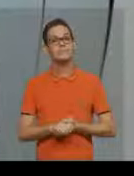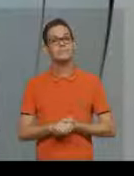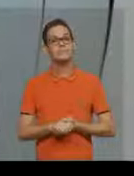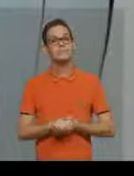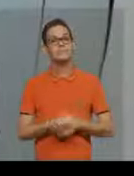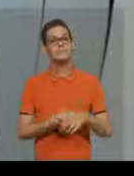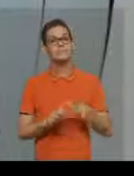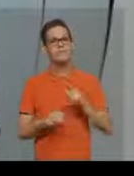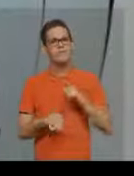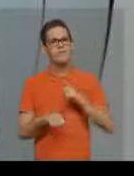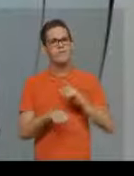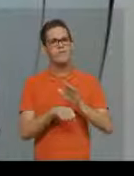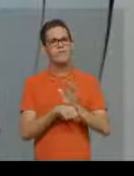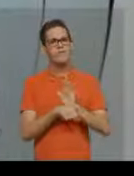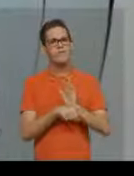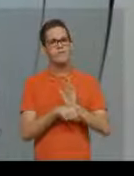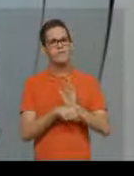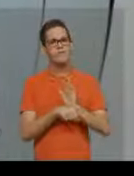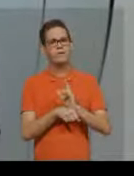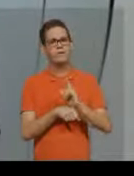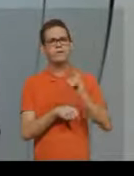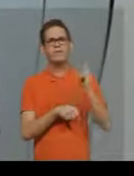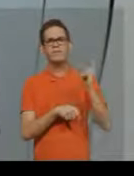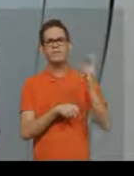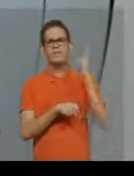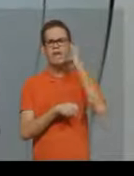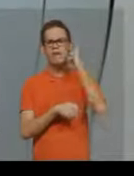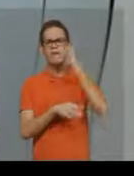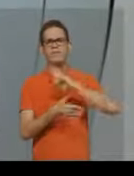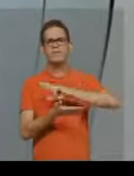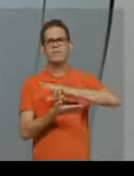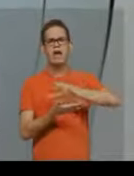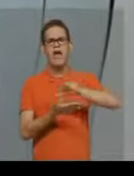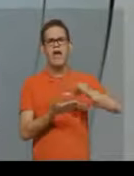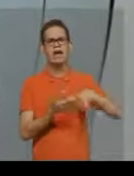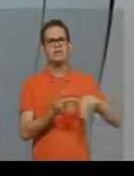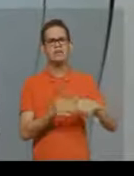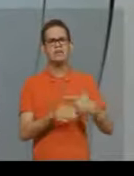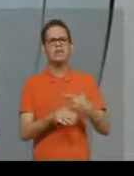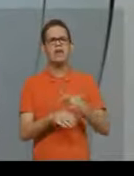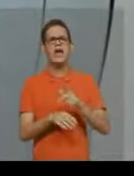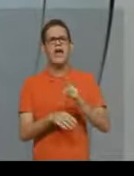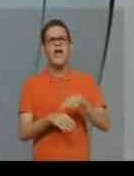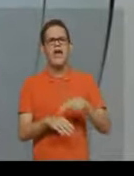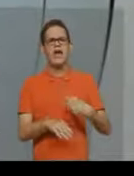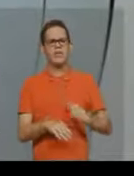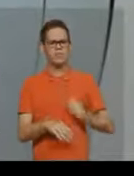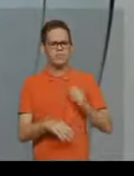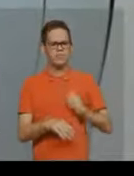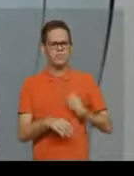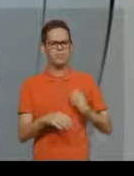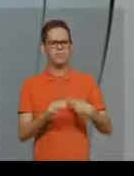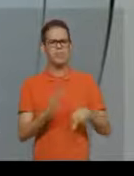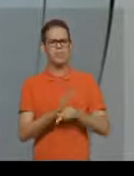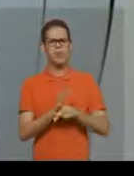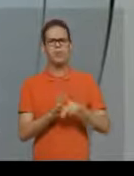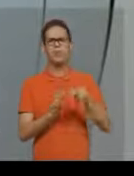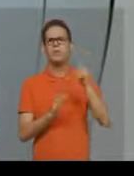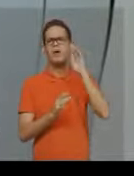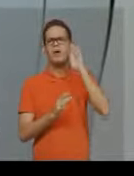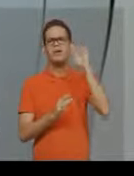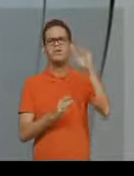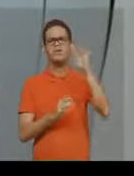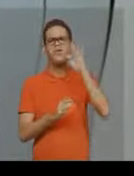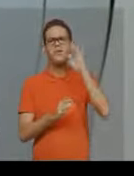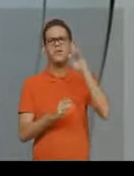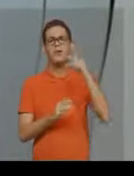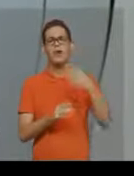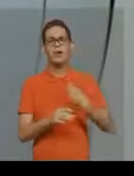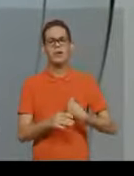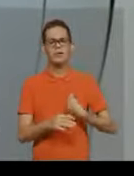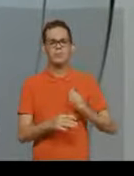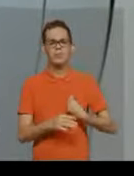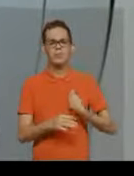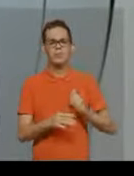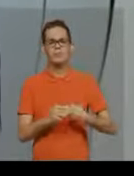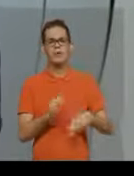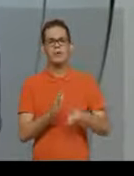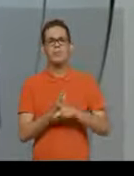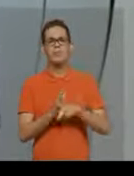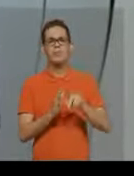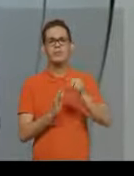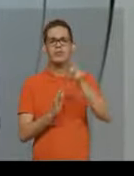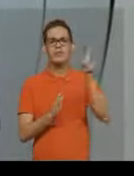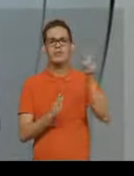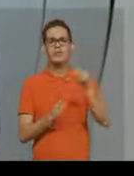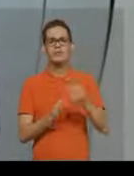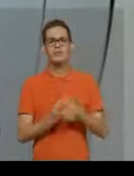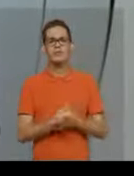muito filme teve como tema essa ideia, American Way of Life, esse American Dream, que é